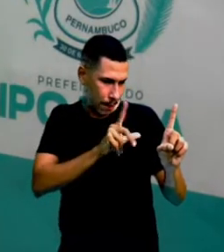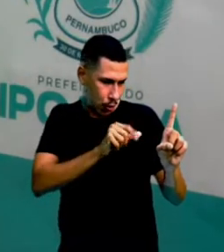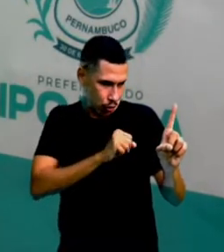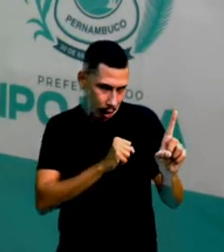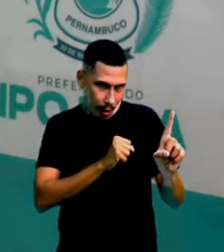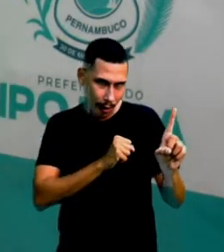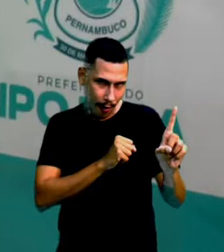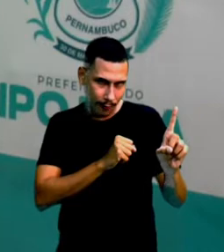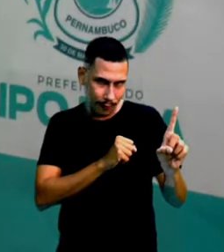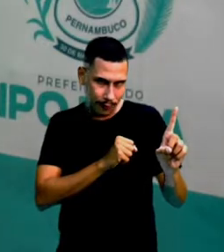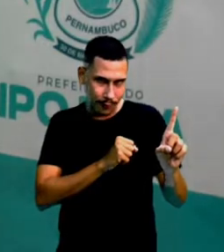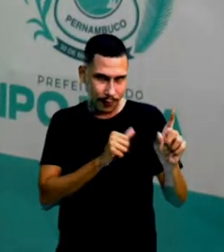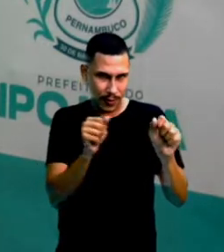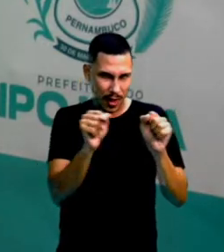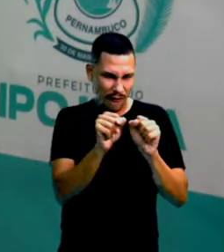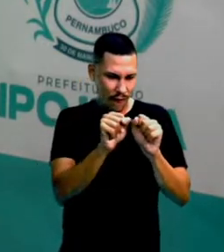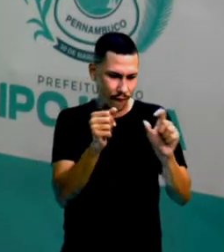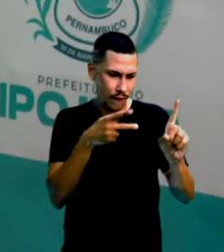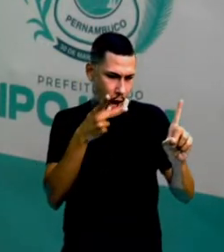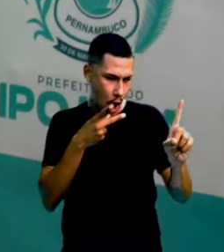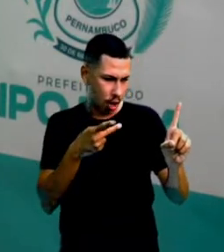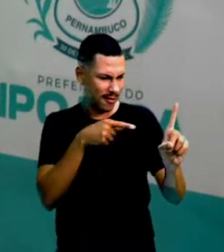pastor é